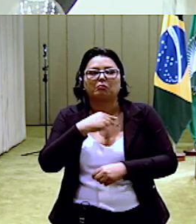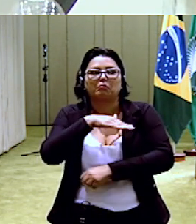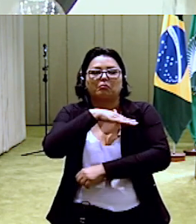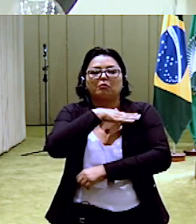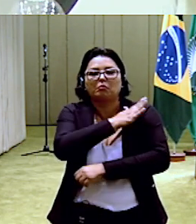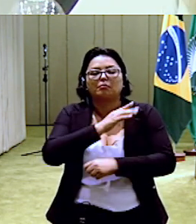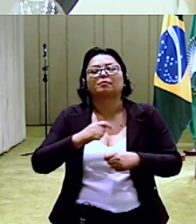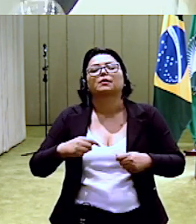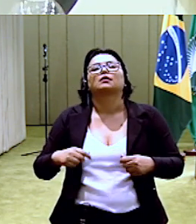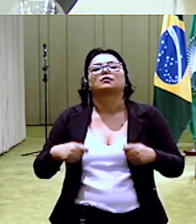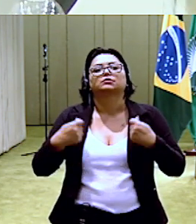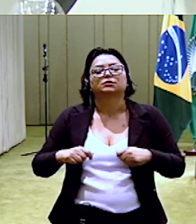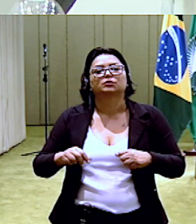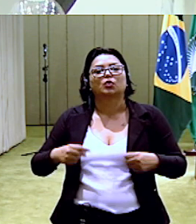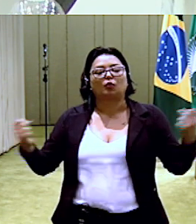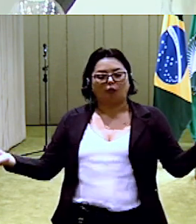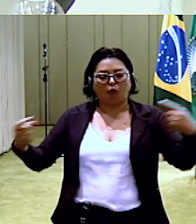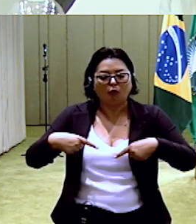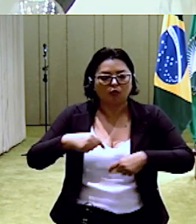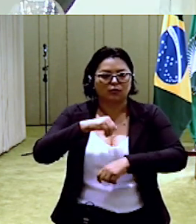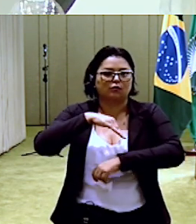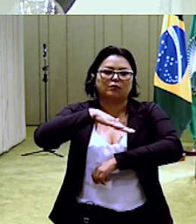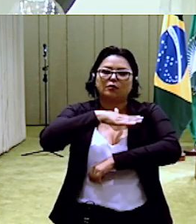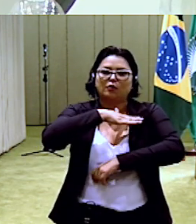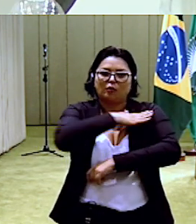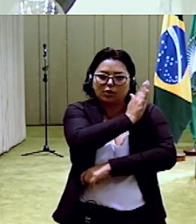pessoas devem ser antirracistas e não preconceituosas.